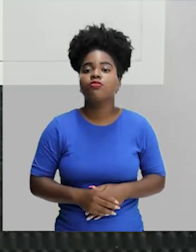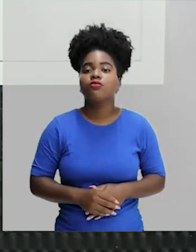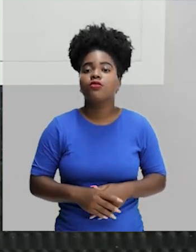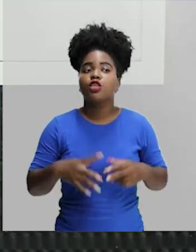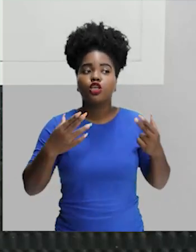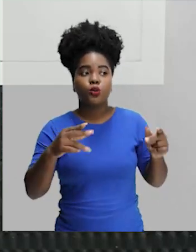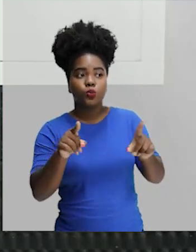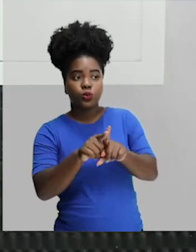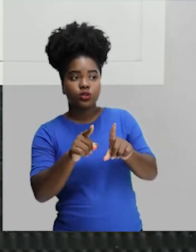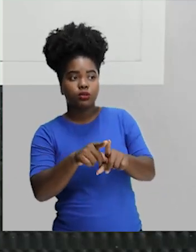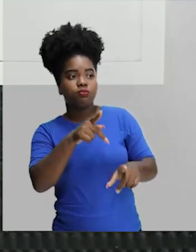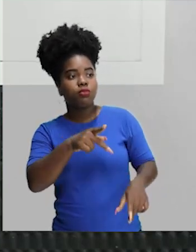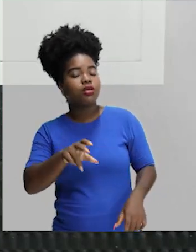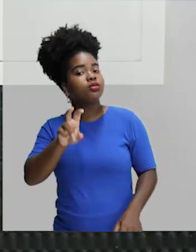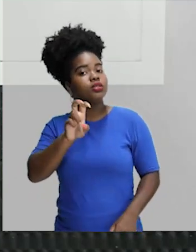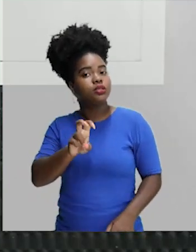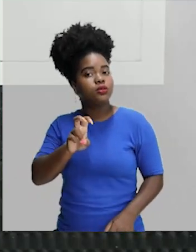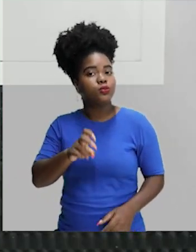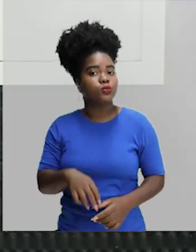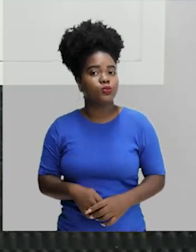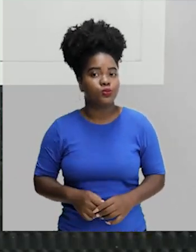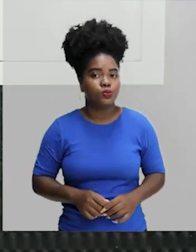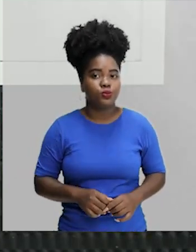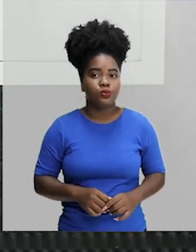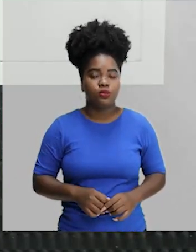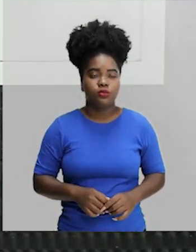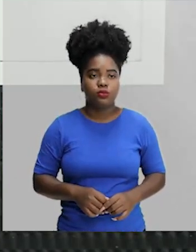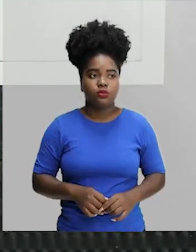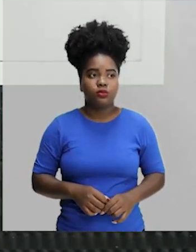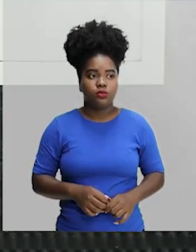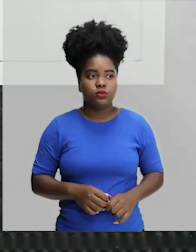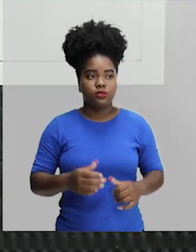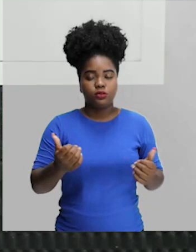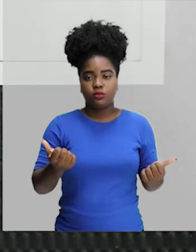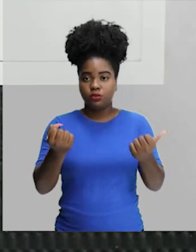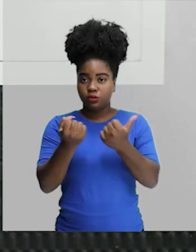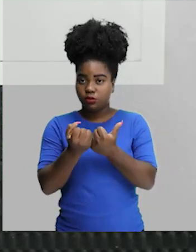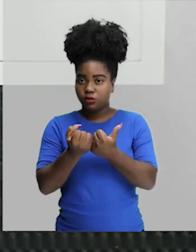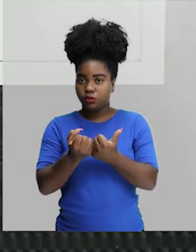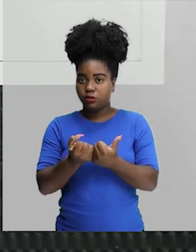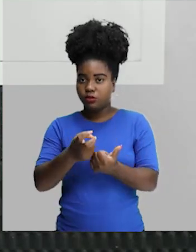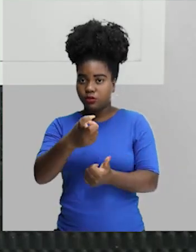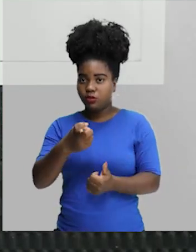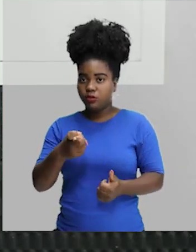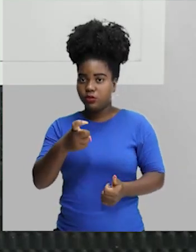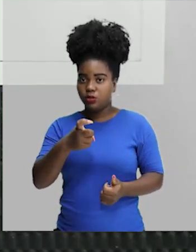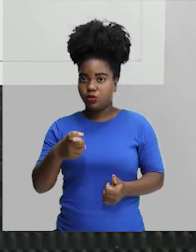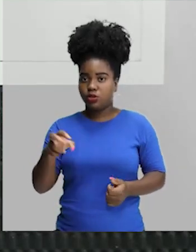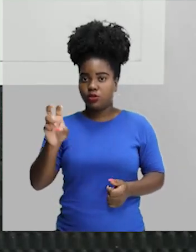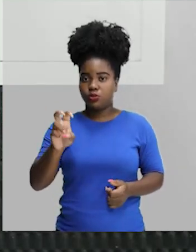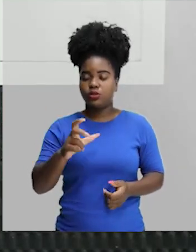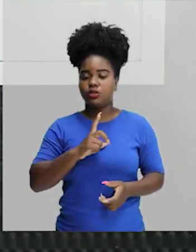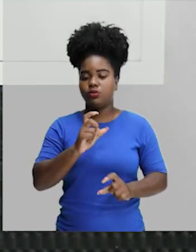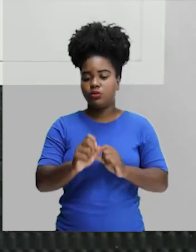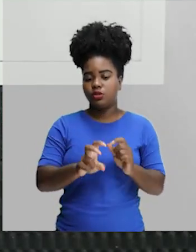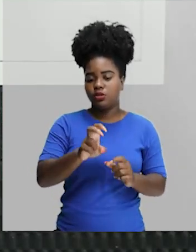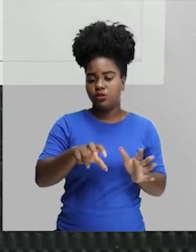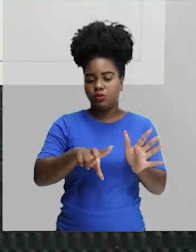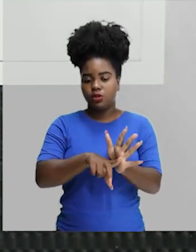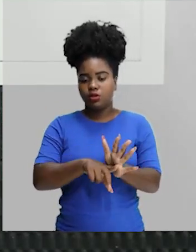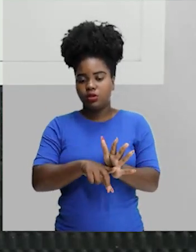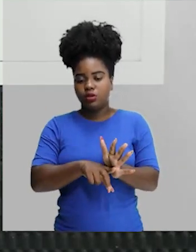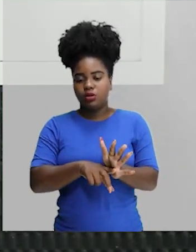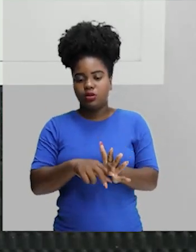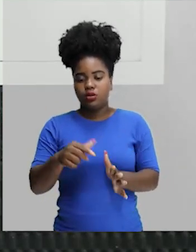mesma coisa com o x valendo 5. Se você substituir o x por 5, você vai ter 5 menos 2,